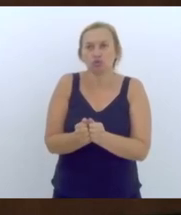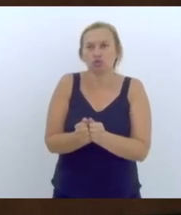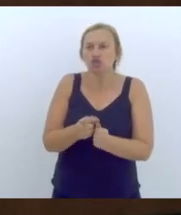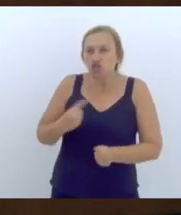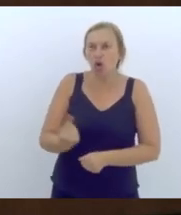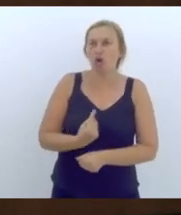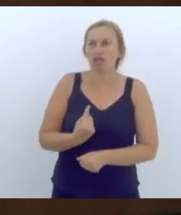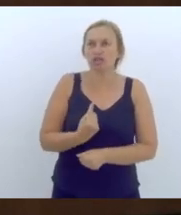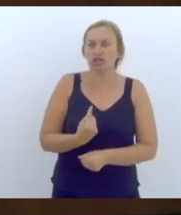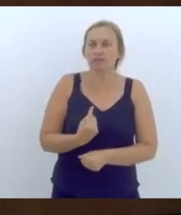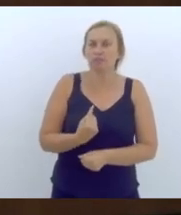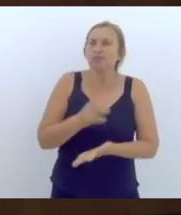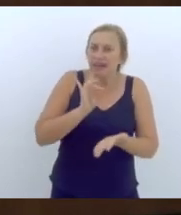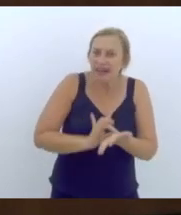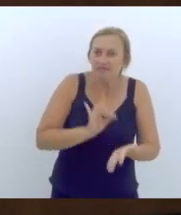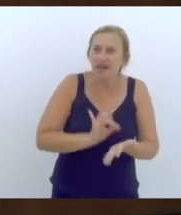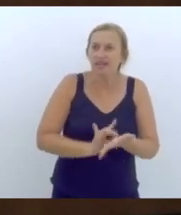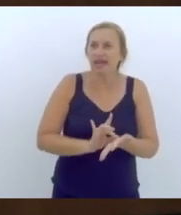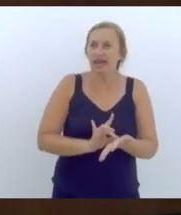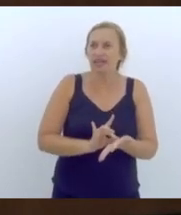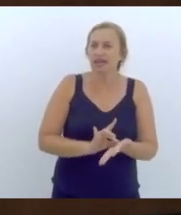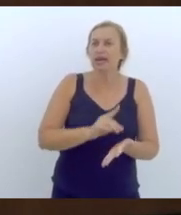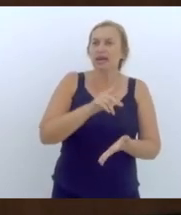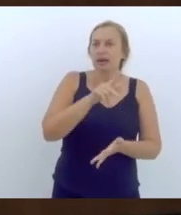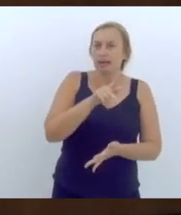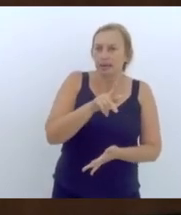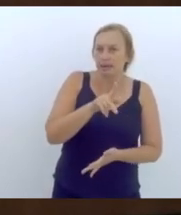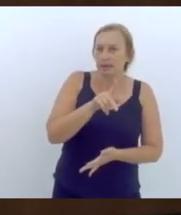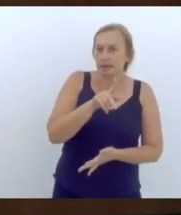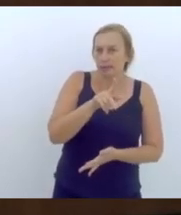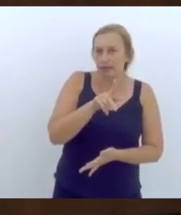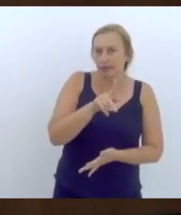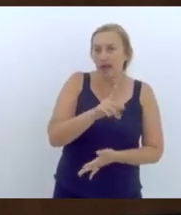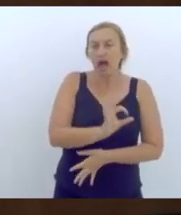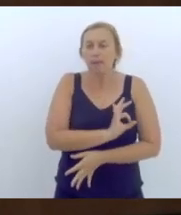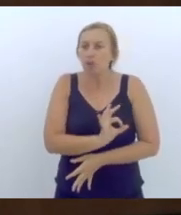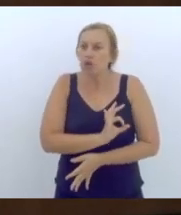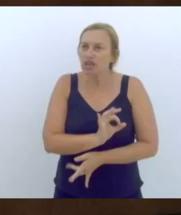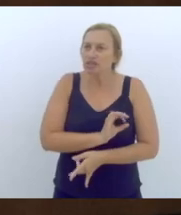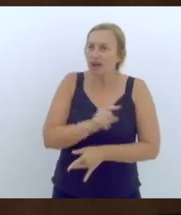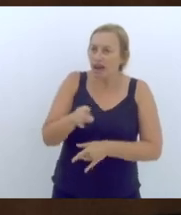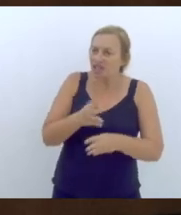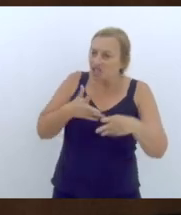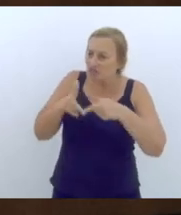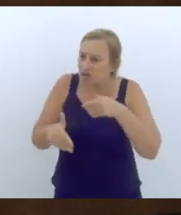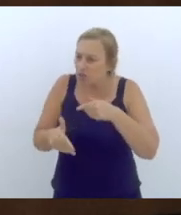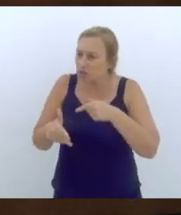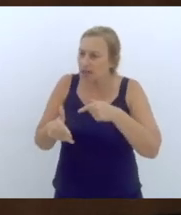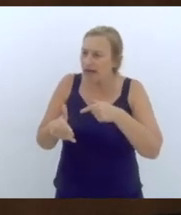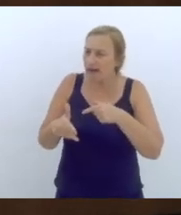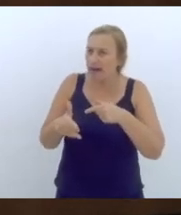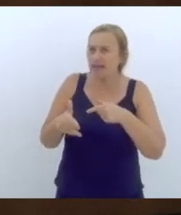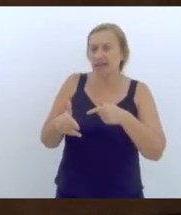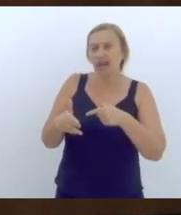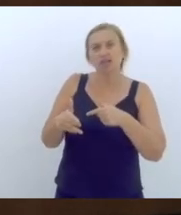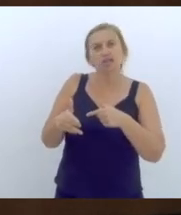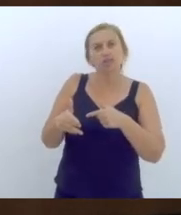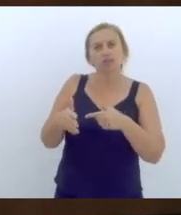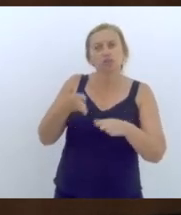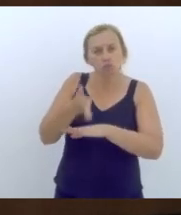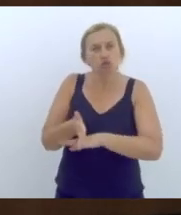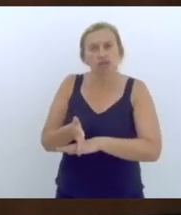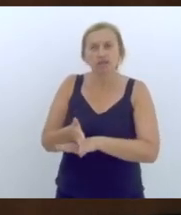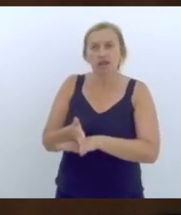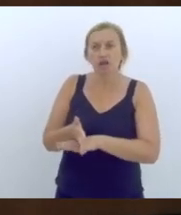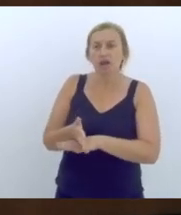na realidade, coloca-se a DPF 635 para dificultar a entrada do policial, para